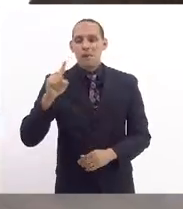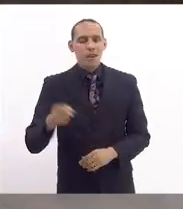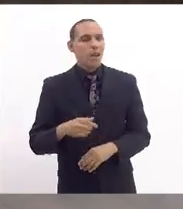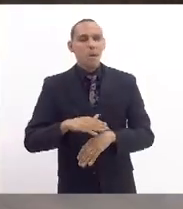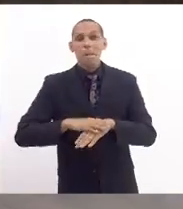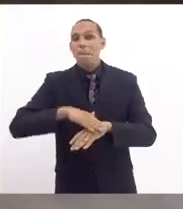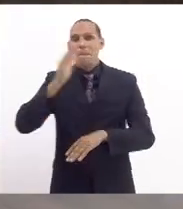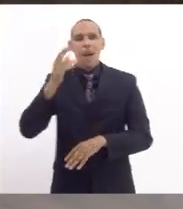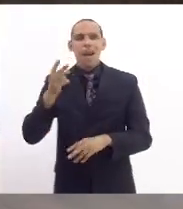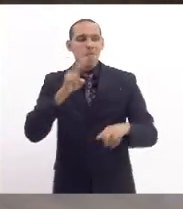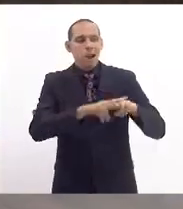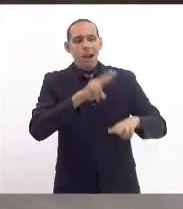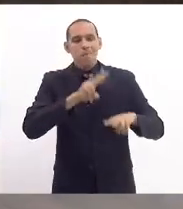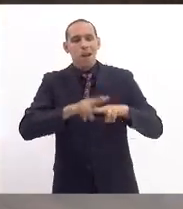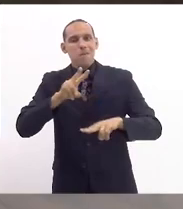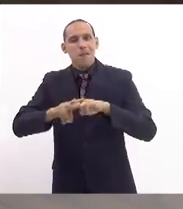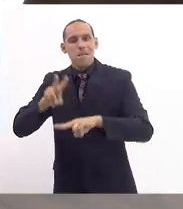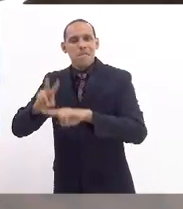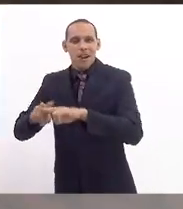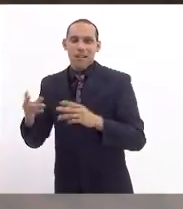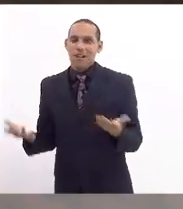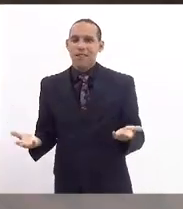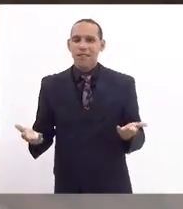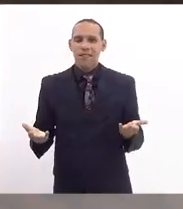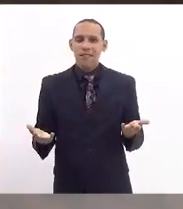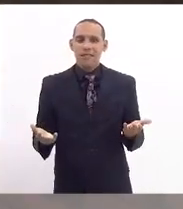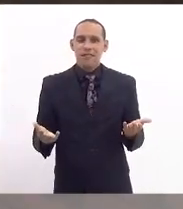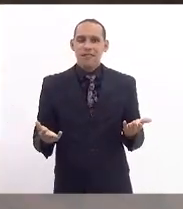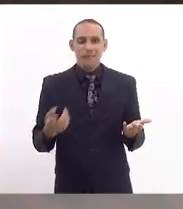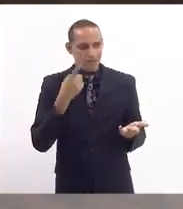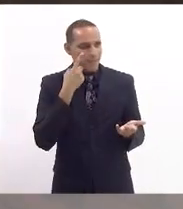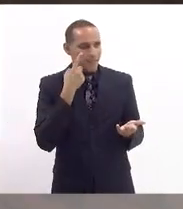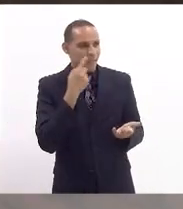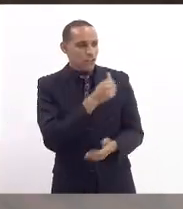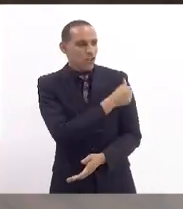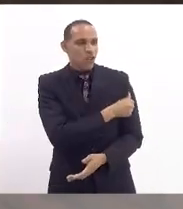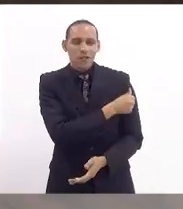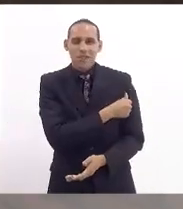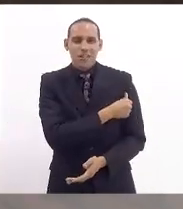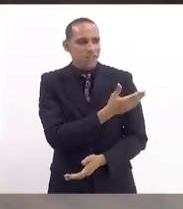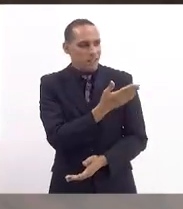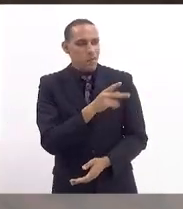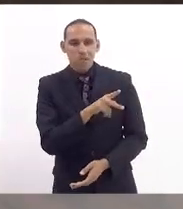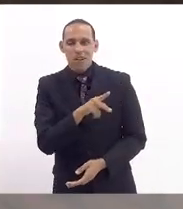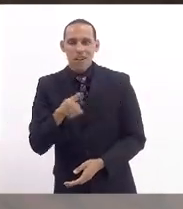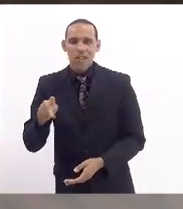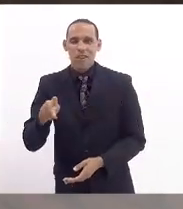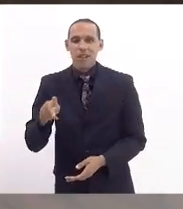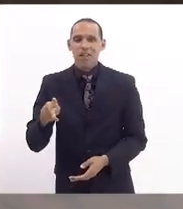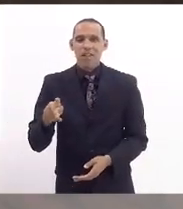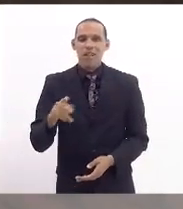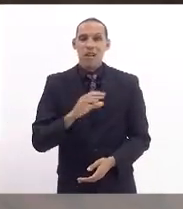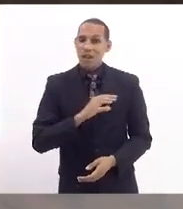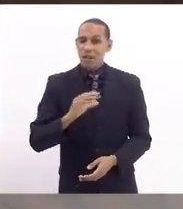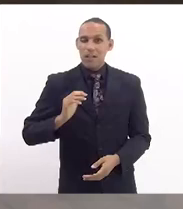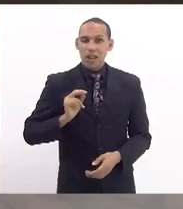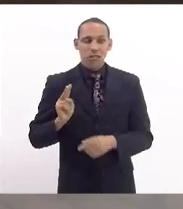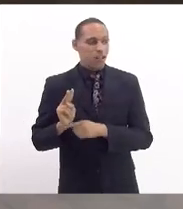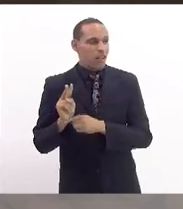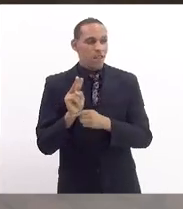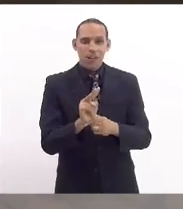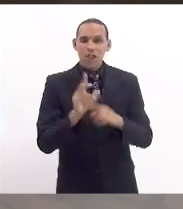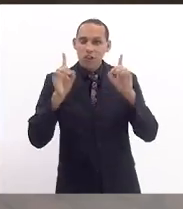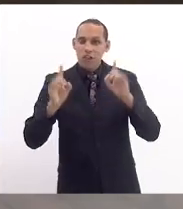milhão de encarcerados Mas viu deputada enfermeira Rejane que é presidenta da comissão de defesa